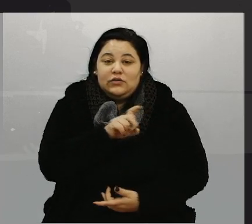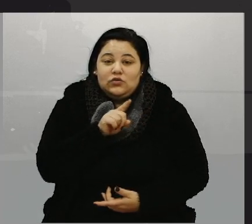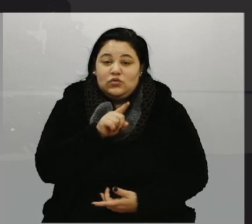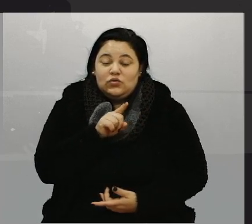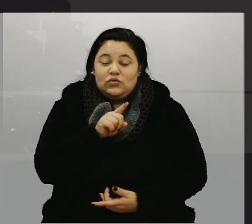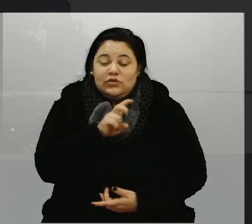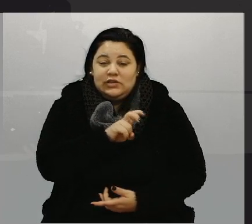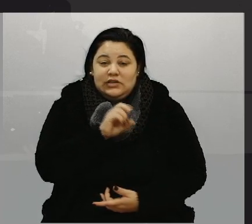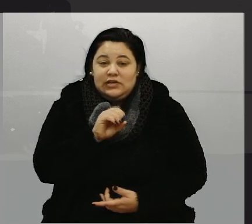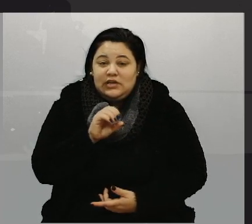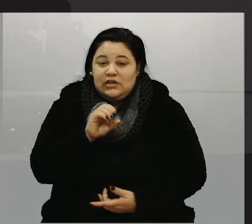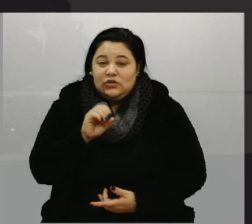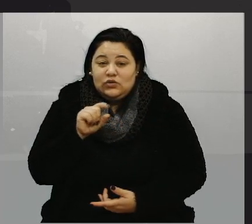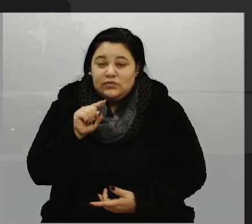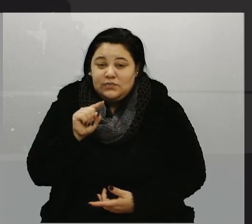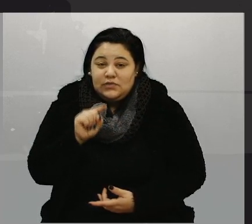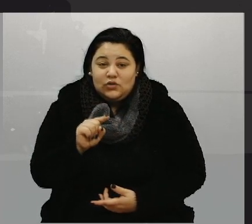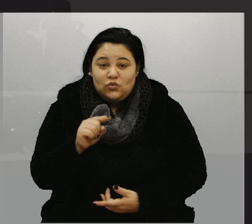500.403